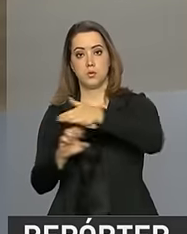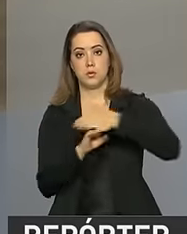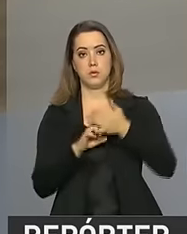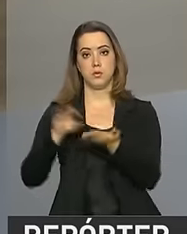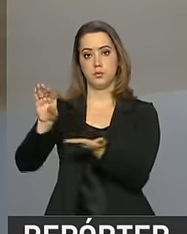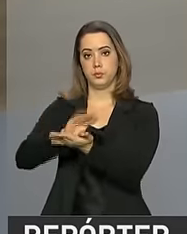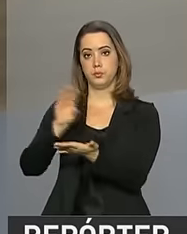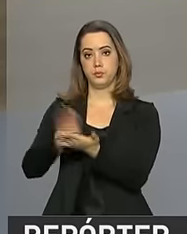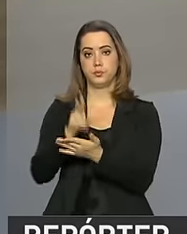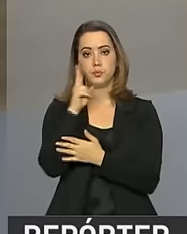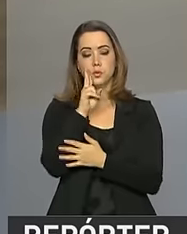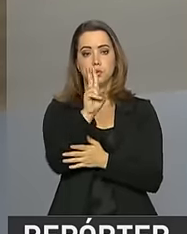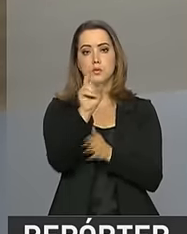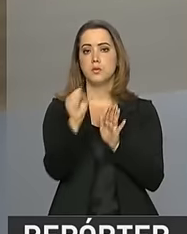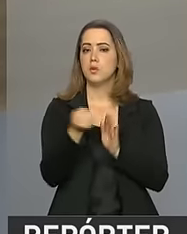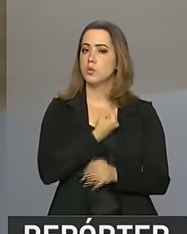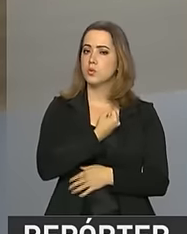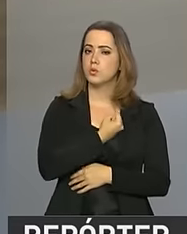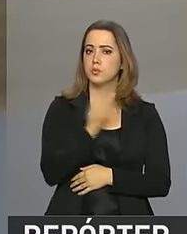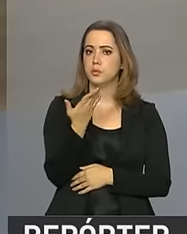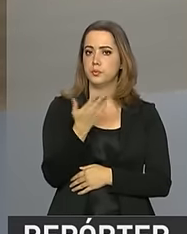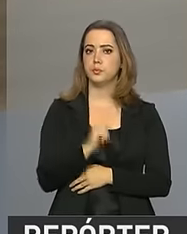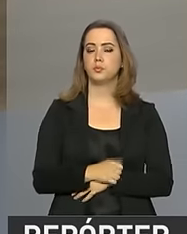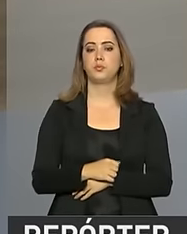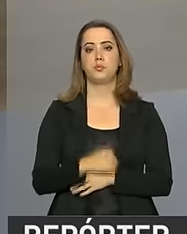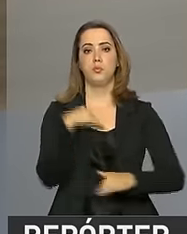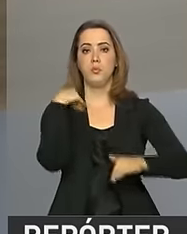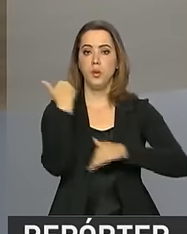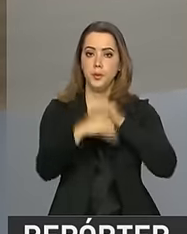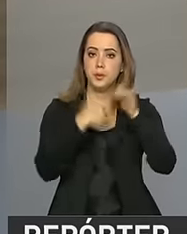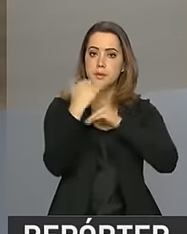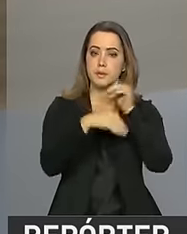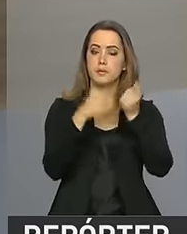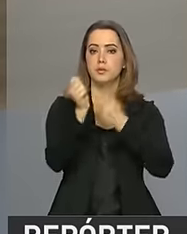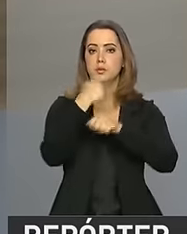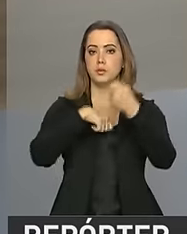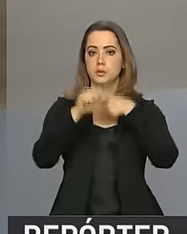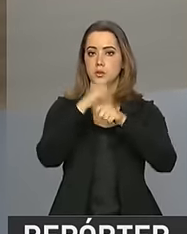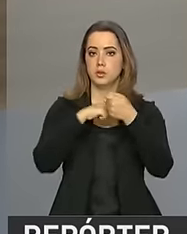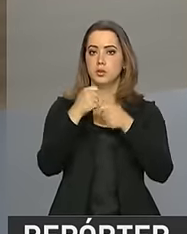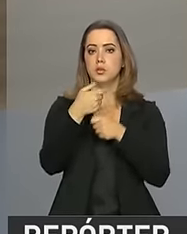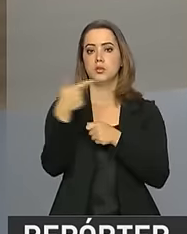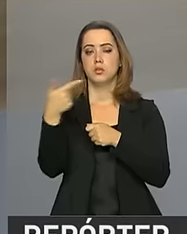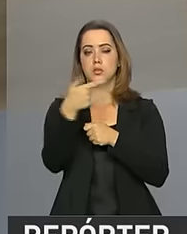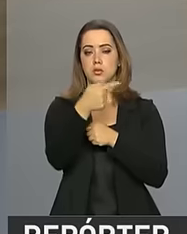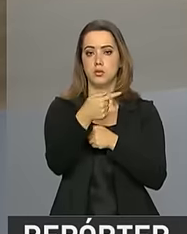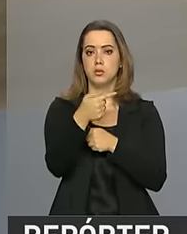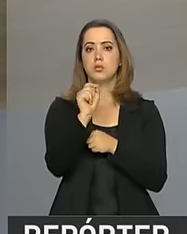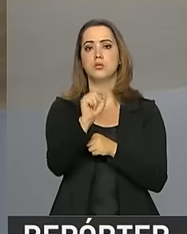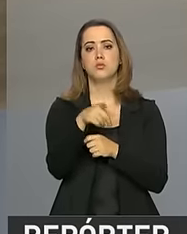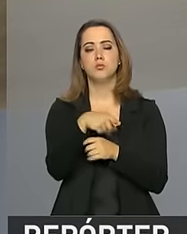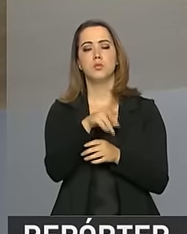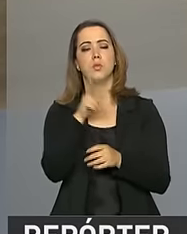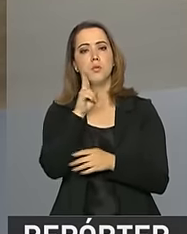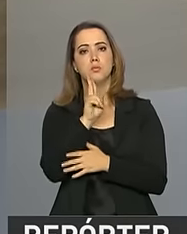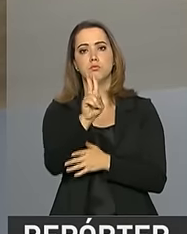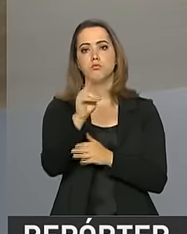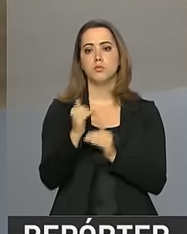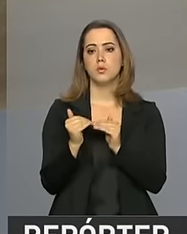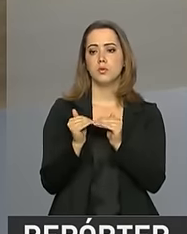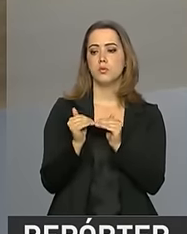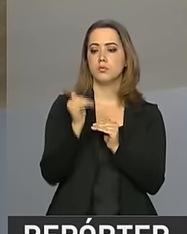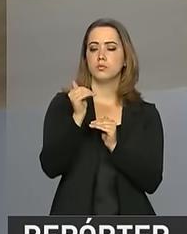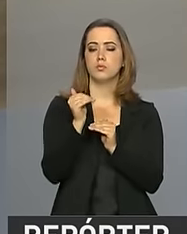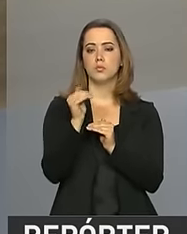desta segunda-feira. Em relação ao crescimento da economia para 2017, o Boletim Focus projeta uma elevação